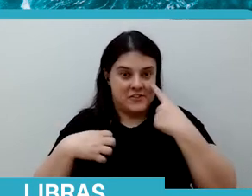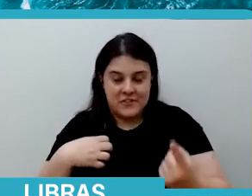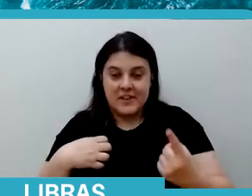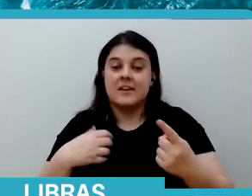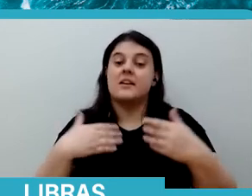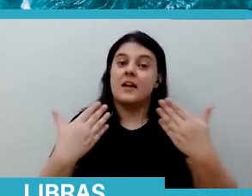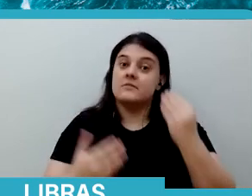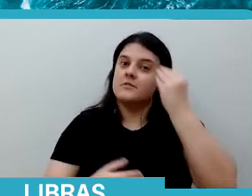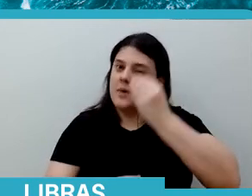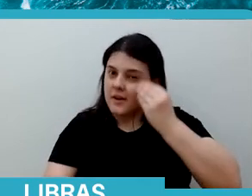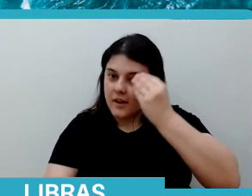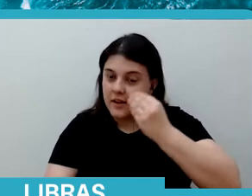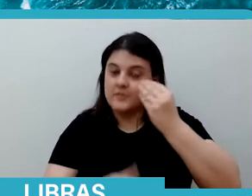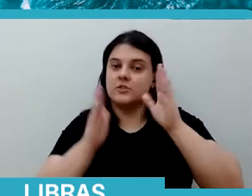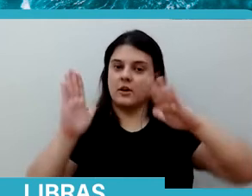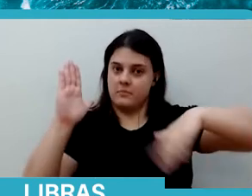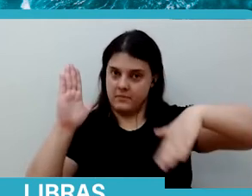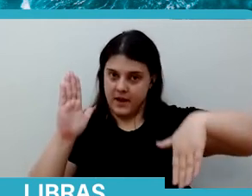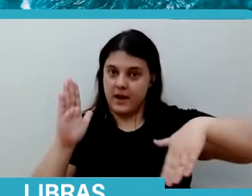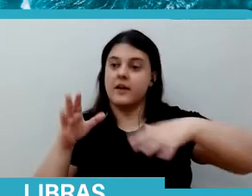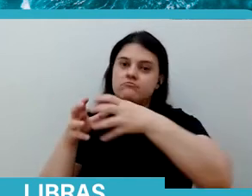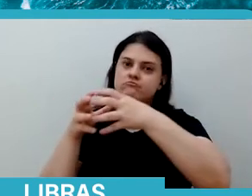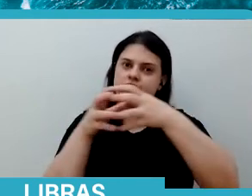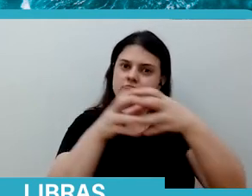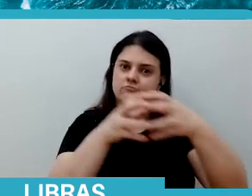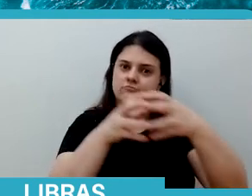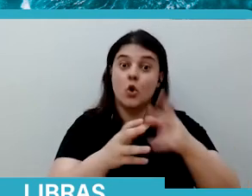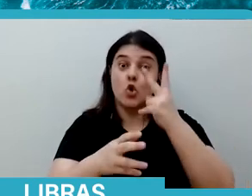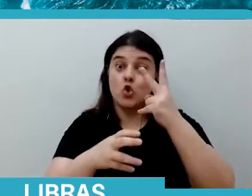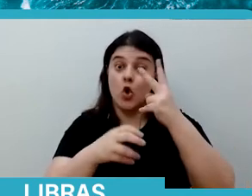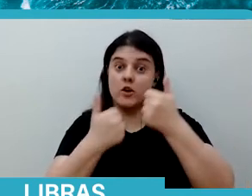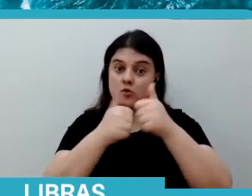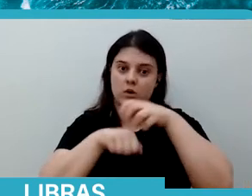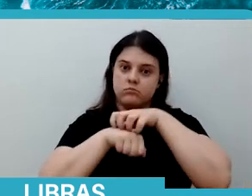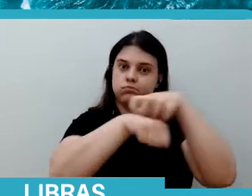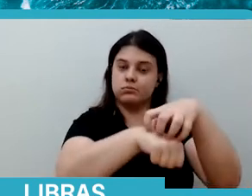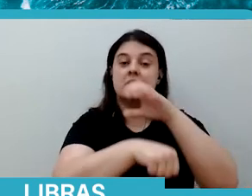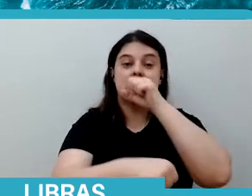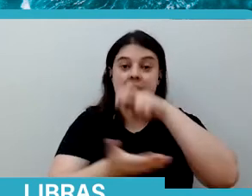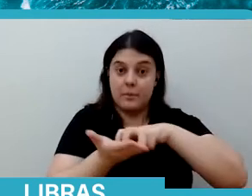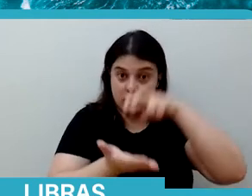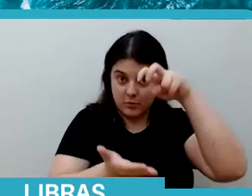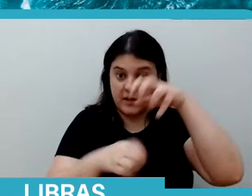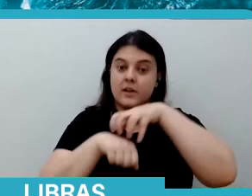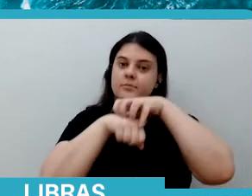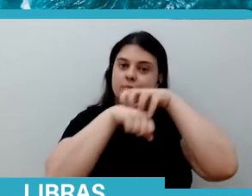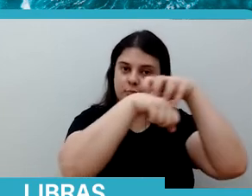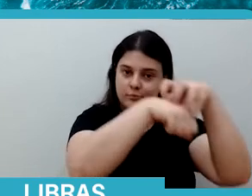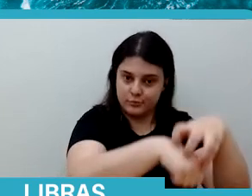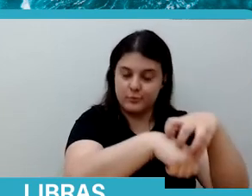E aí a gente fez experiência nas praias que a gente levava a notável dois ônibus e levavam sábado de manhã